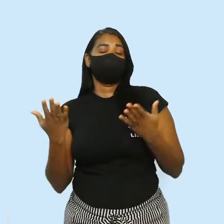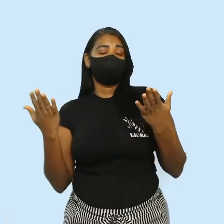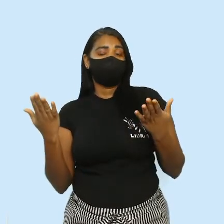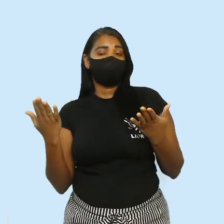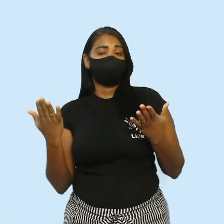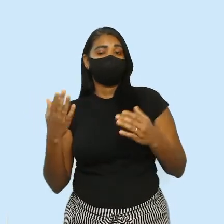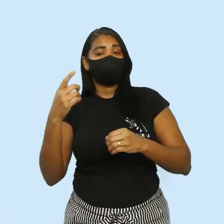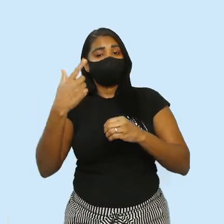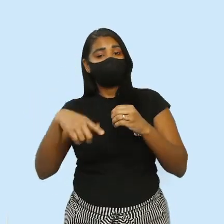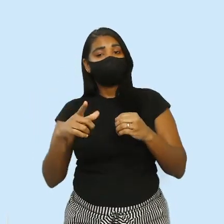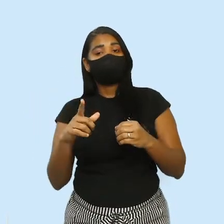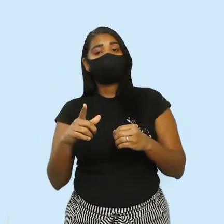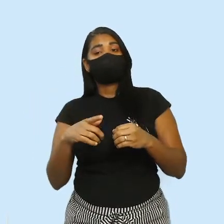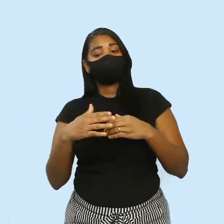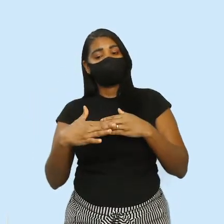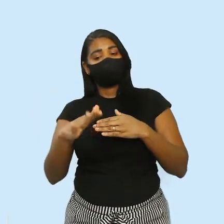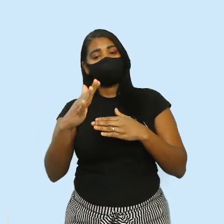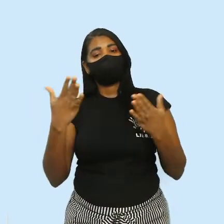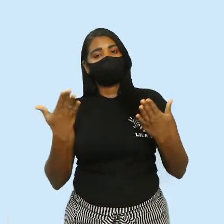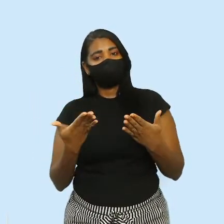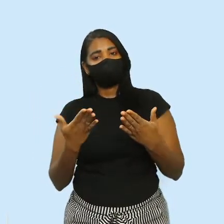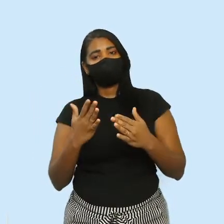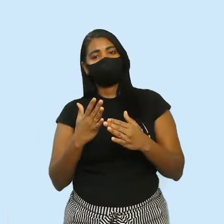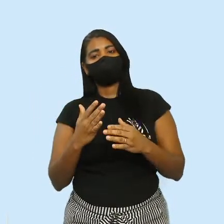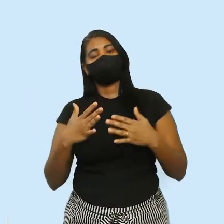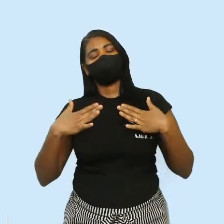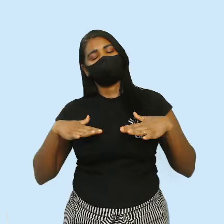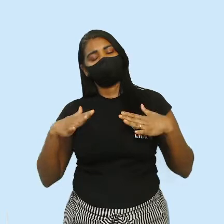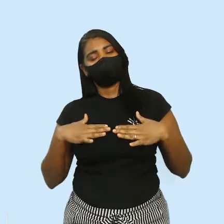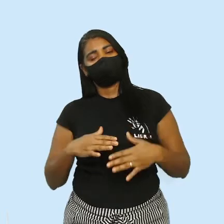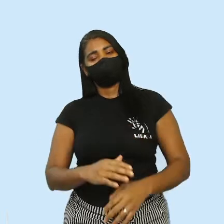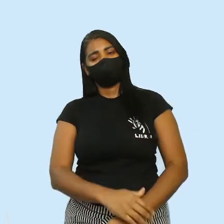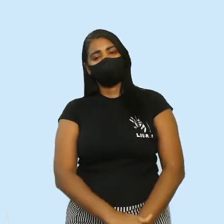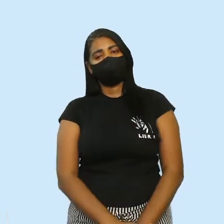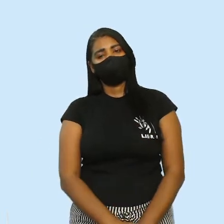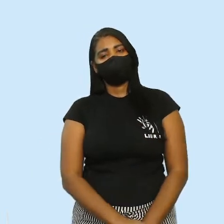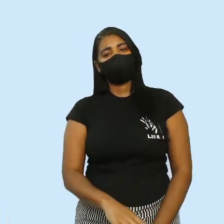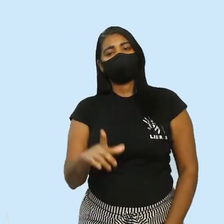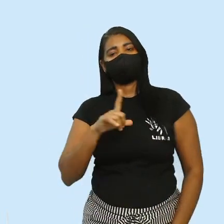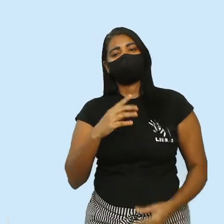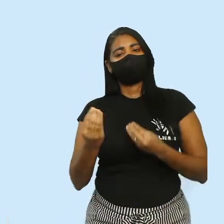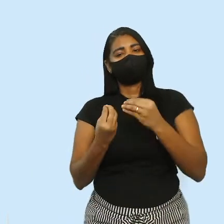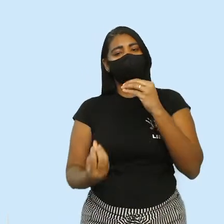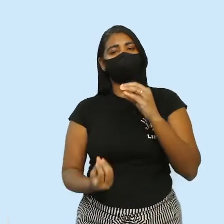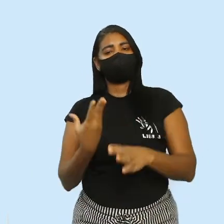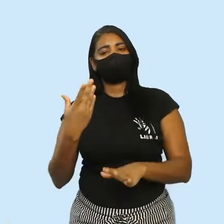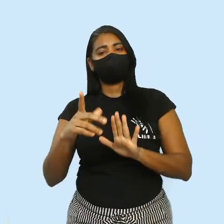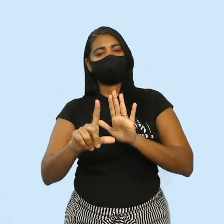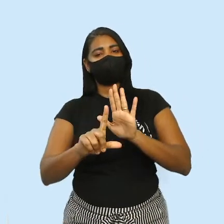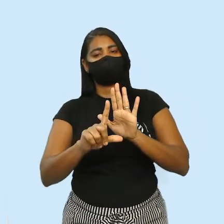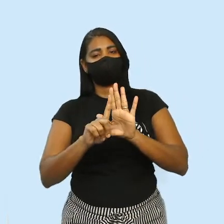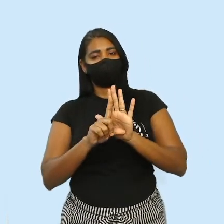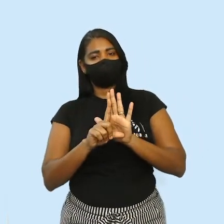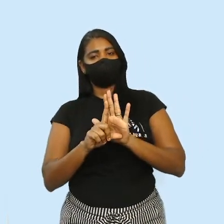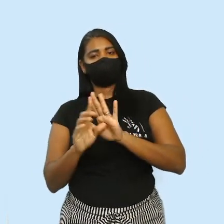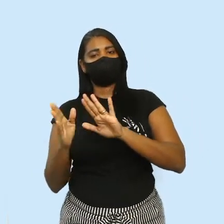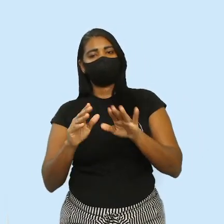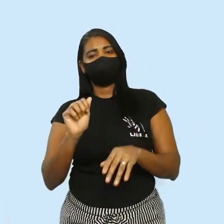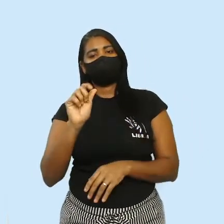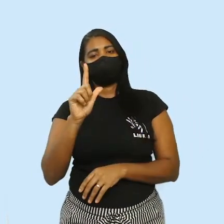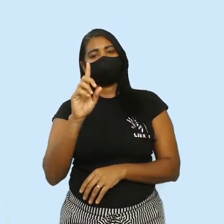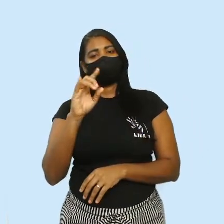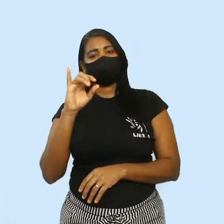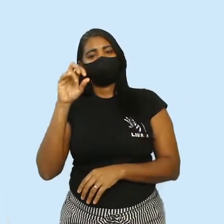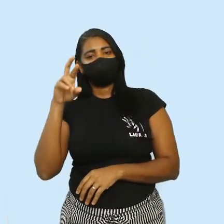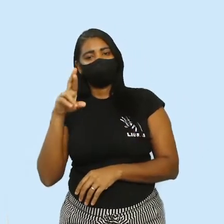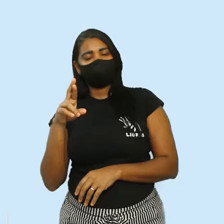a gente passasse por esse processo aí de pandemia de uma forma mais tranquila. E aí foi criada uma lei chamada Aldir Blanc,